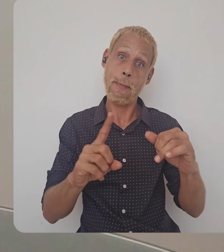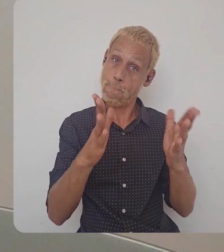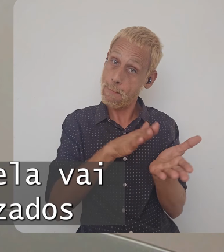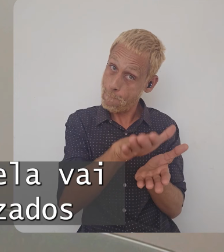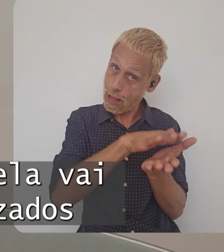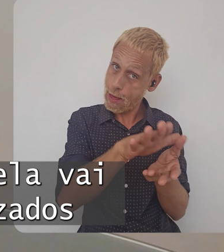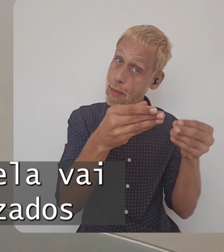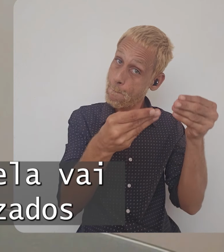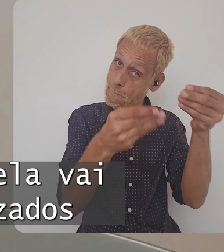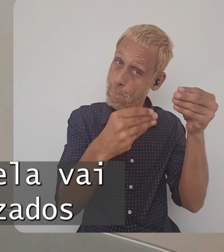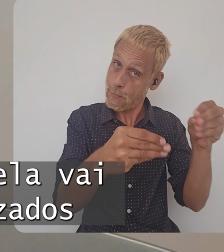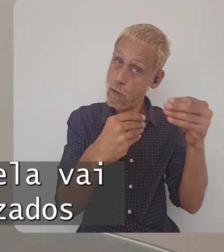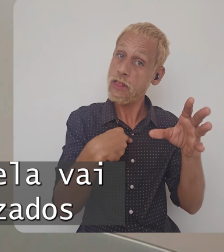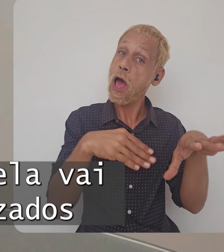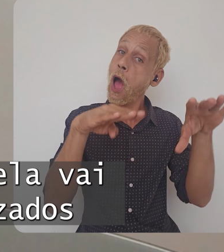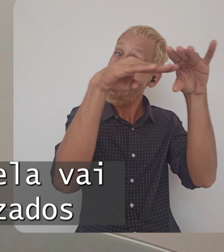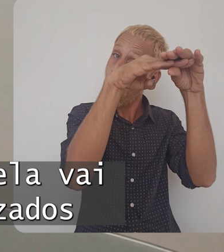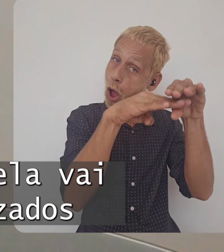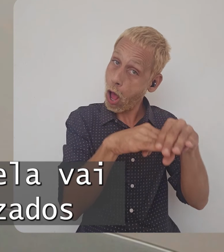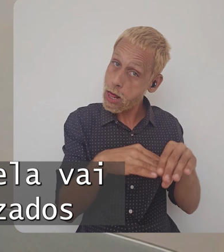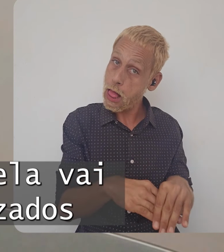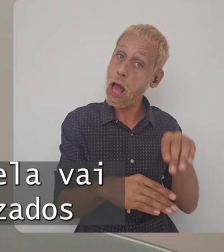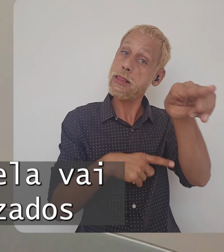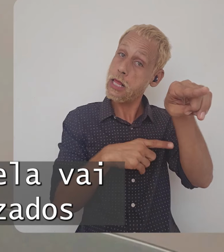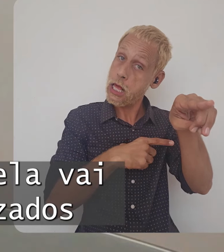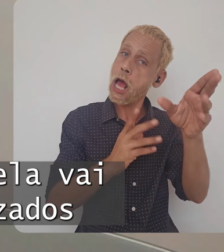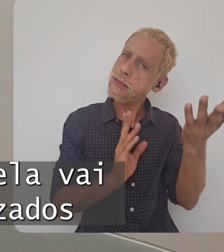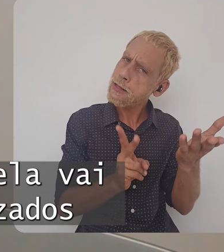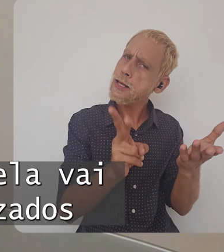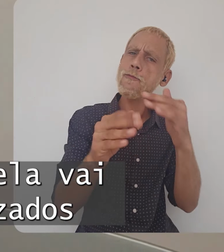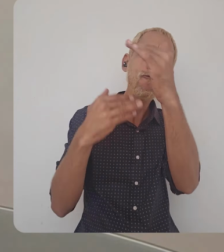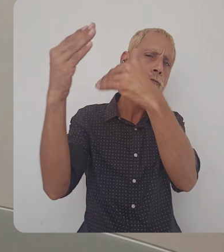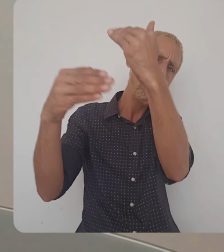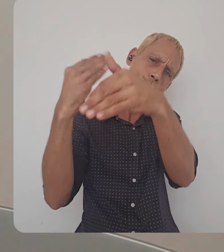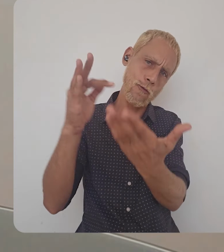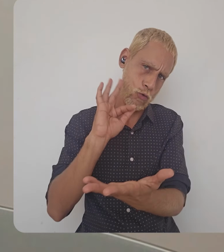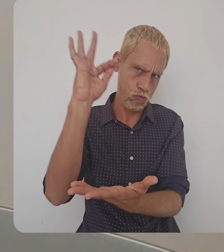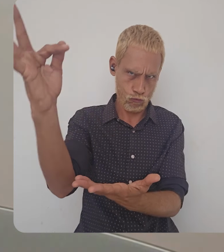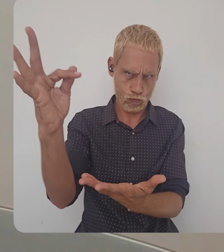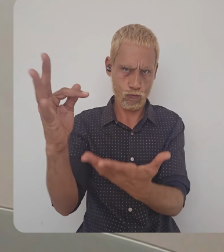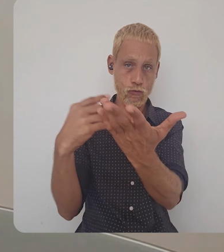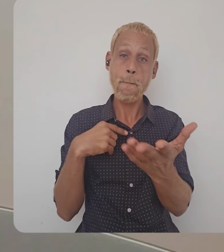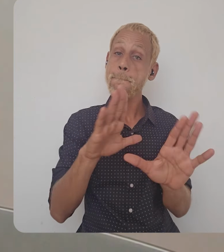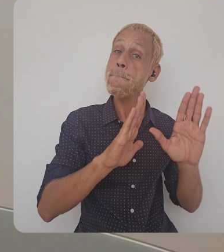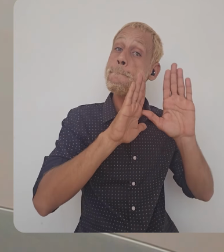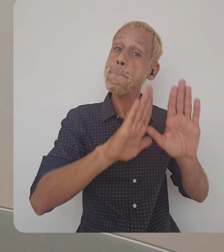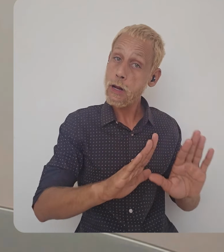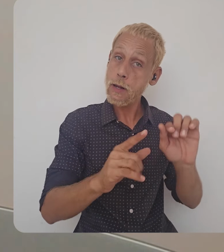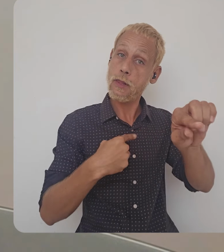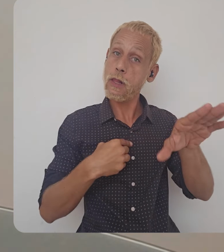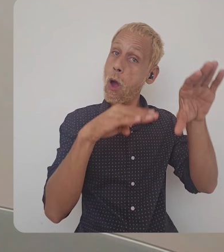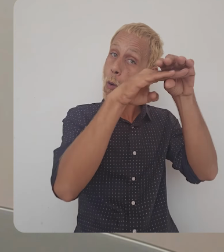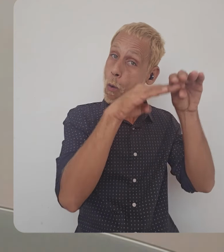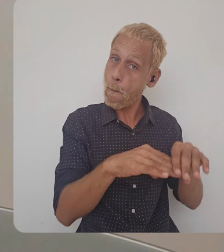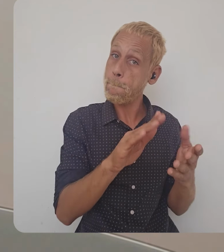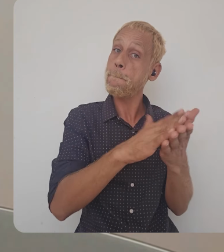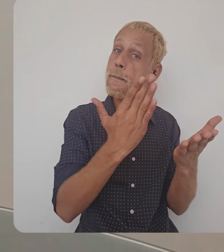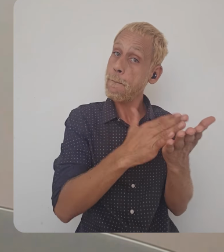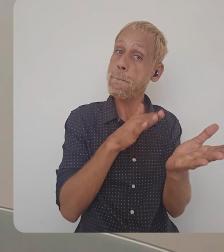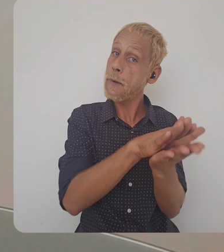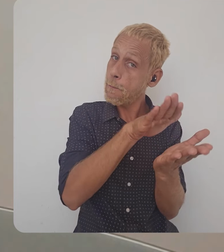desaparece. Já uma matéria que sai no jornal impresso, ela vai ficar nos arquivos que vão ser digitalizados e vão ficar para todas as futuras gerações. Então é um senso de